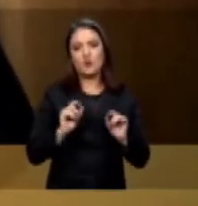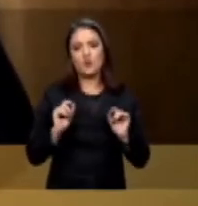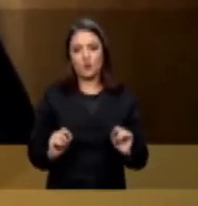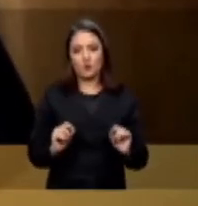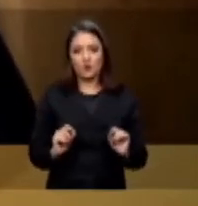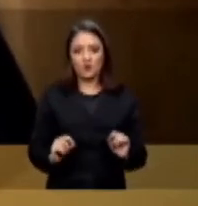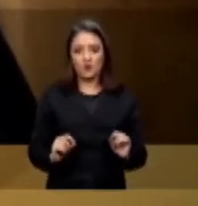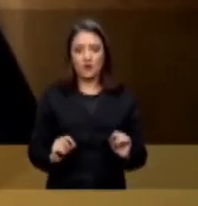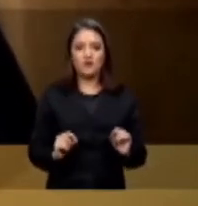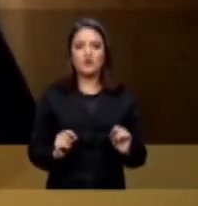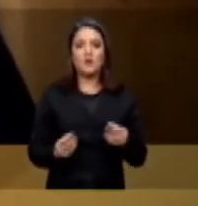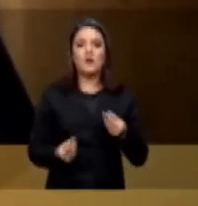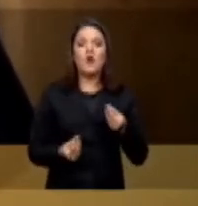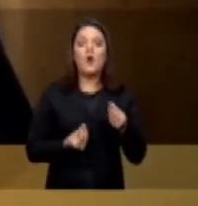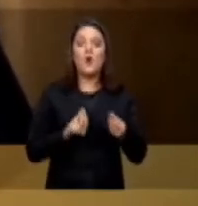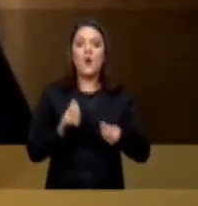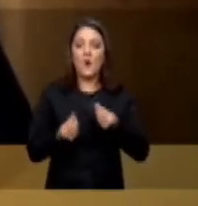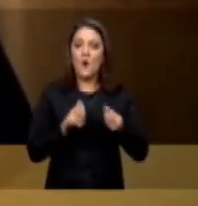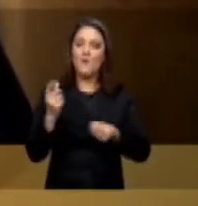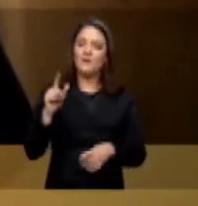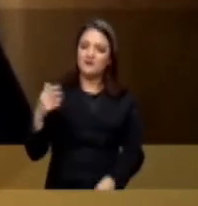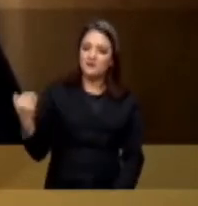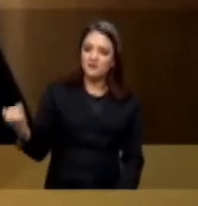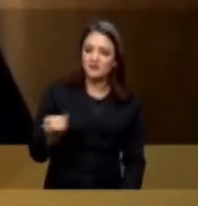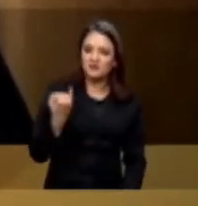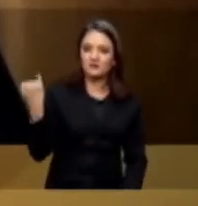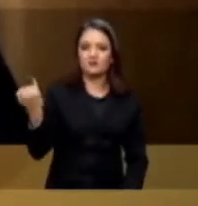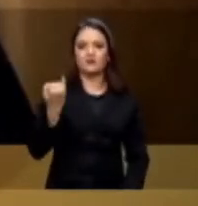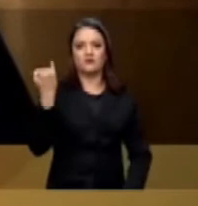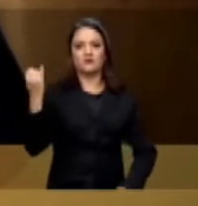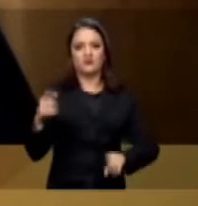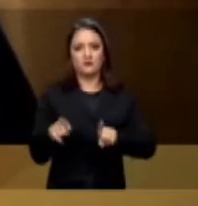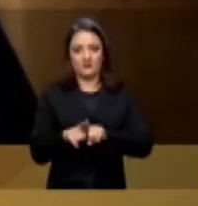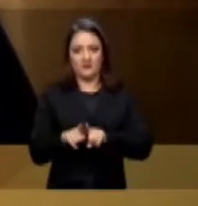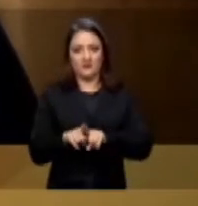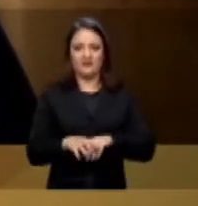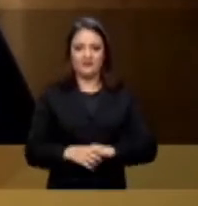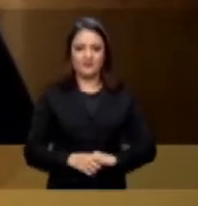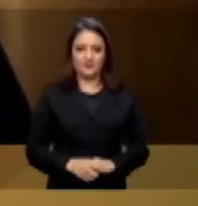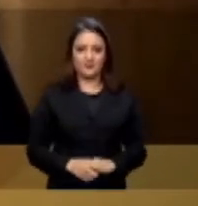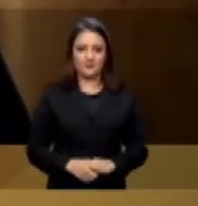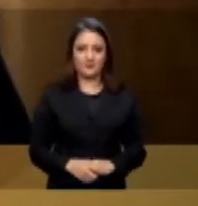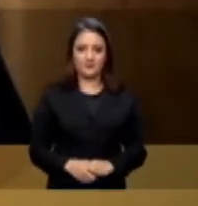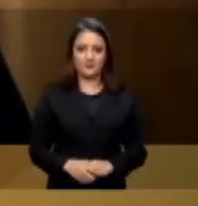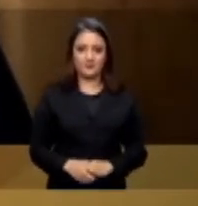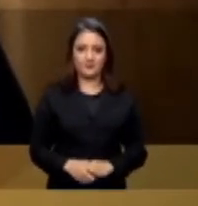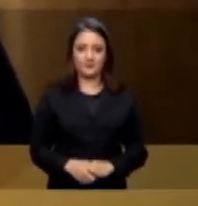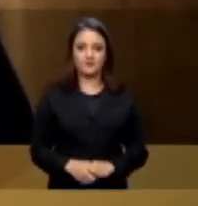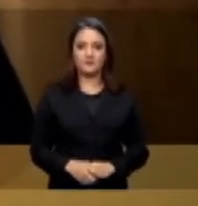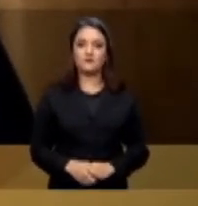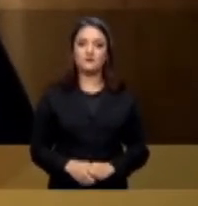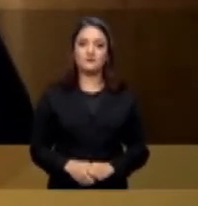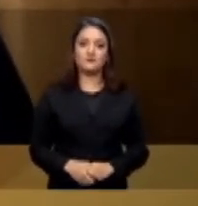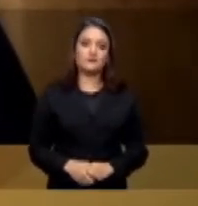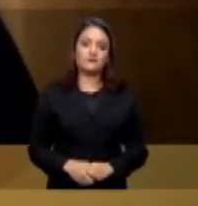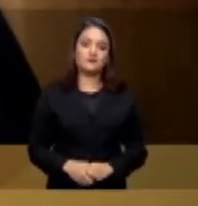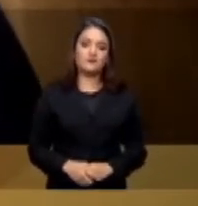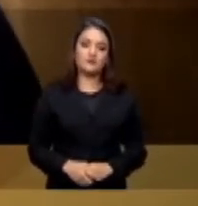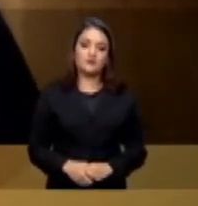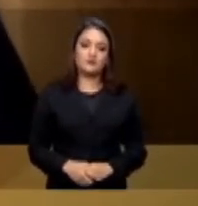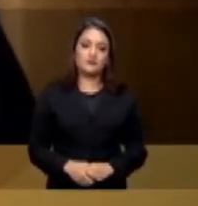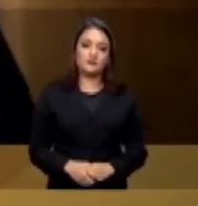seu status, sua importância e sua relevância. O amor